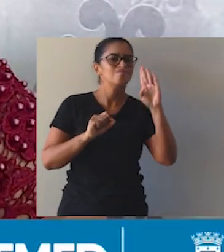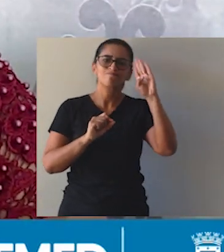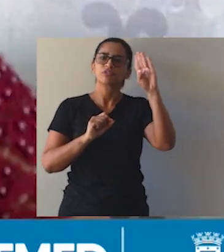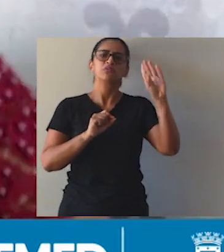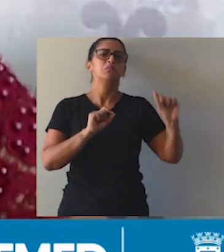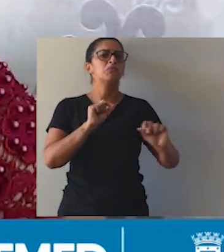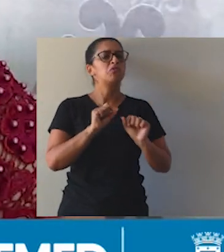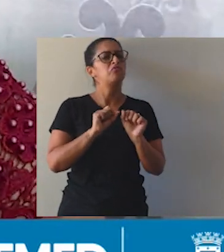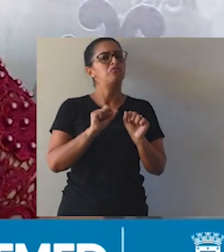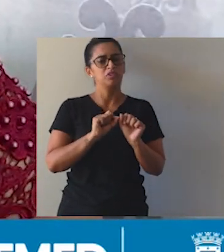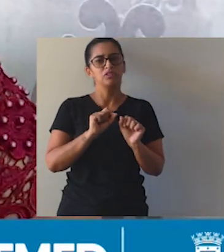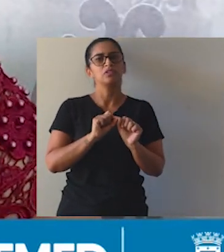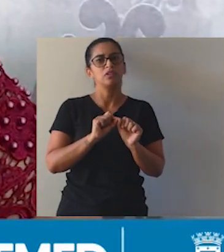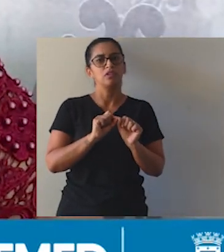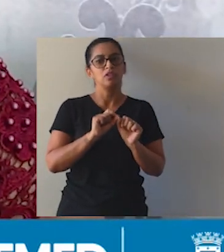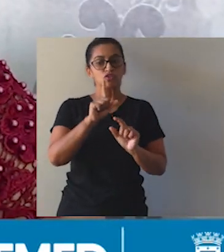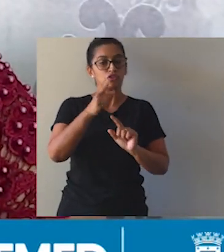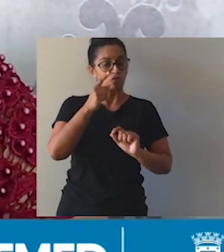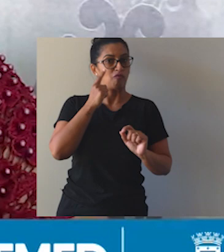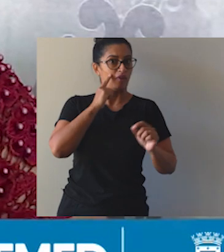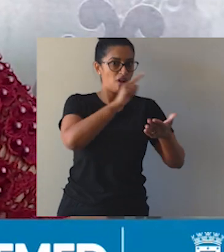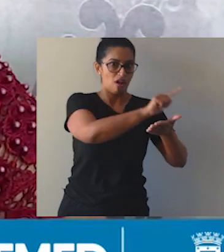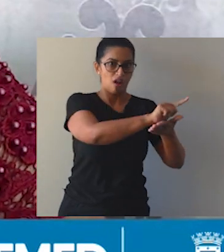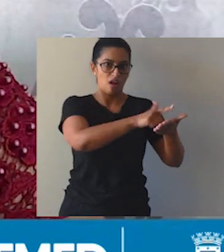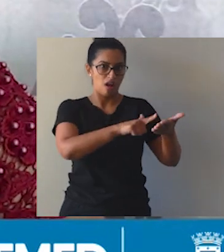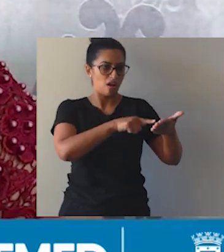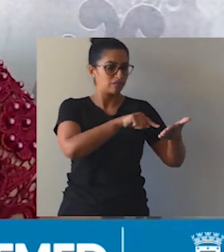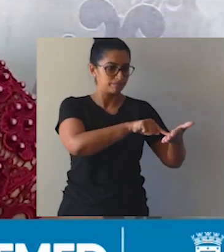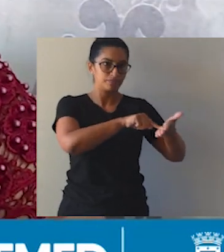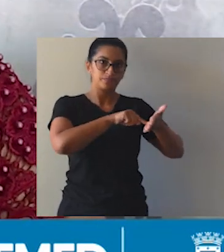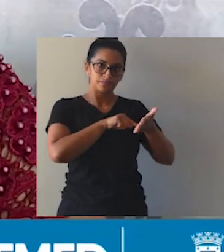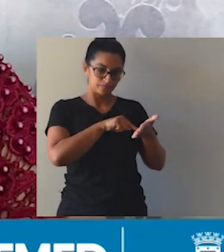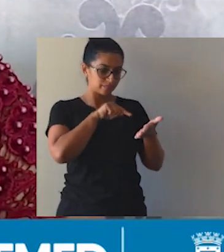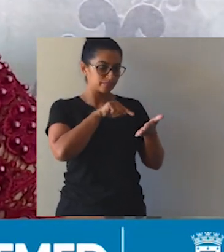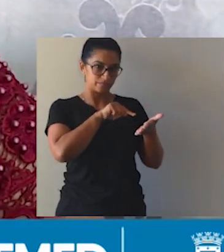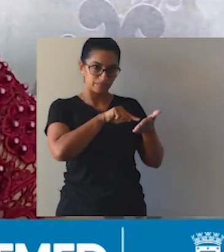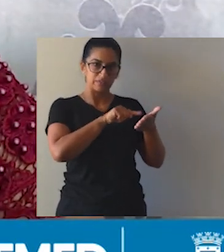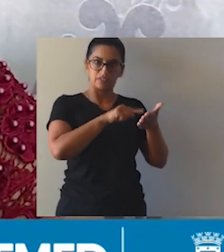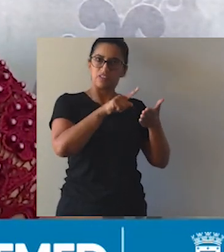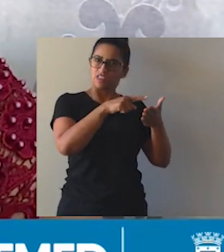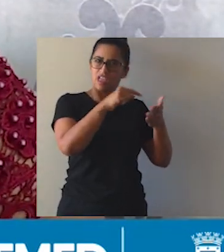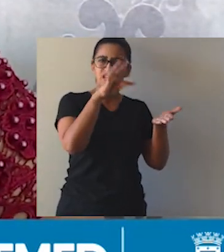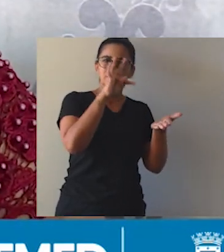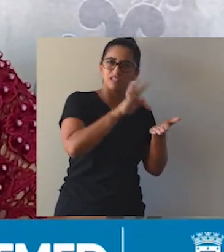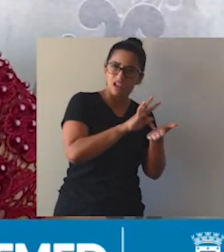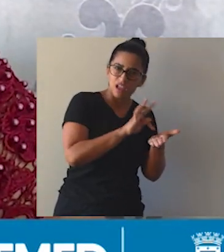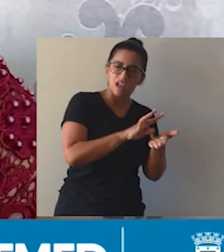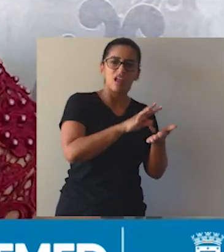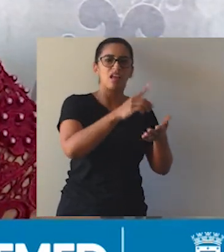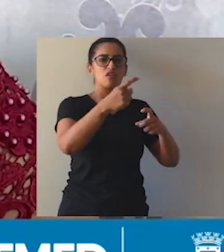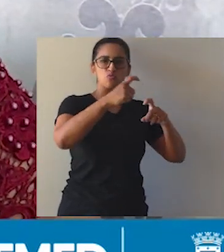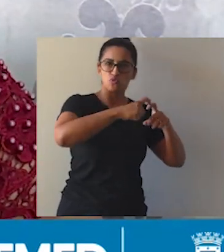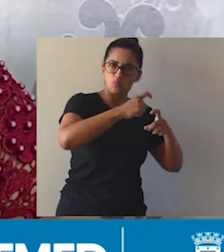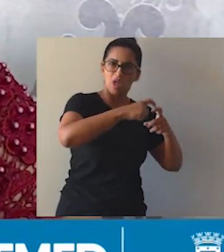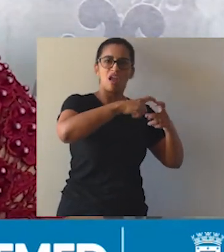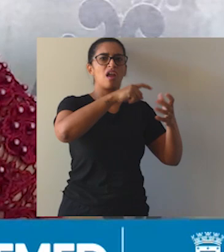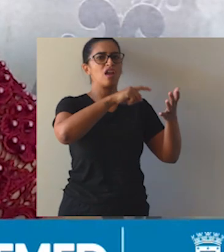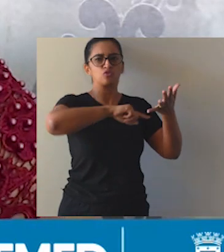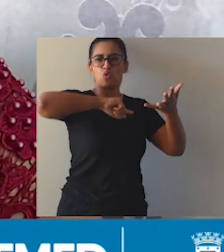de acordo com a avaliação funcional, que é feito pelos técnicos aqui de Campo Grande, a professora Maria Cláudia